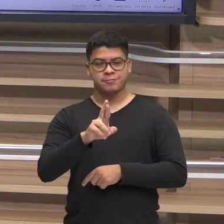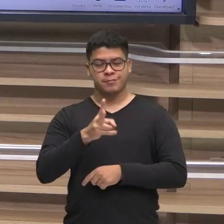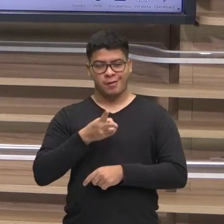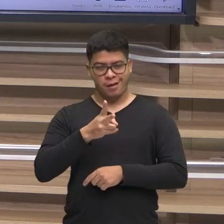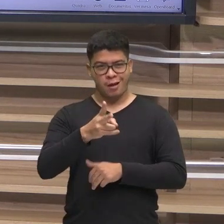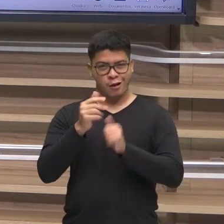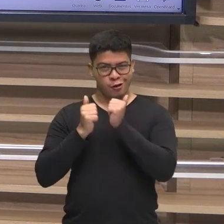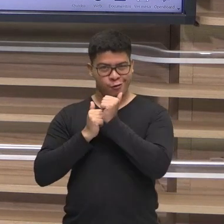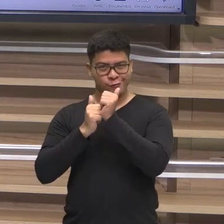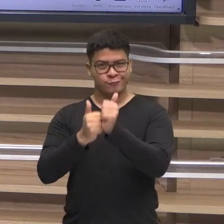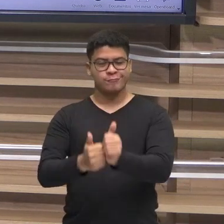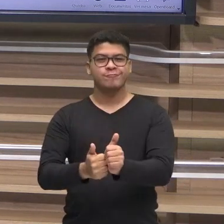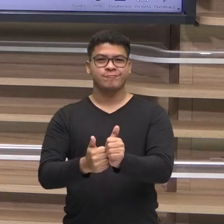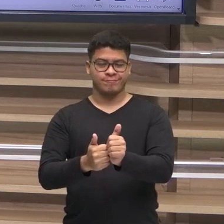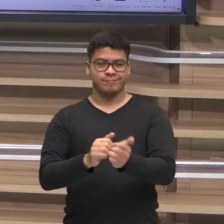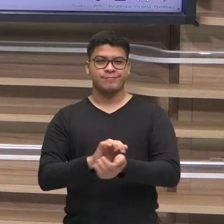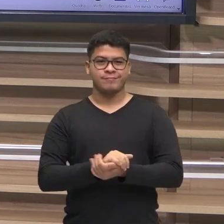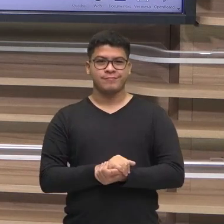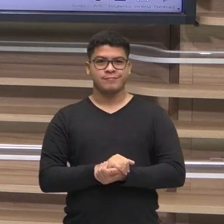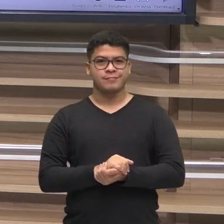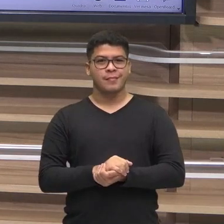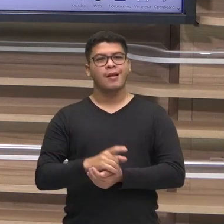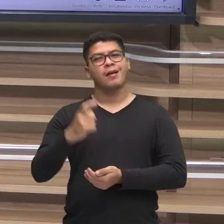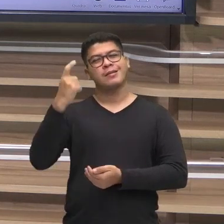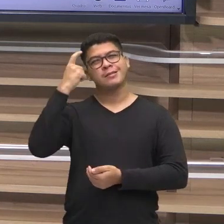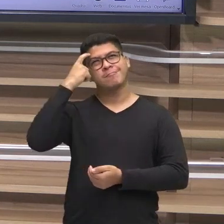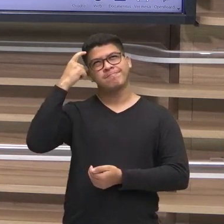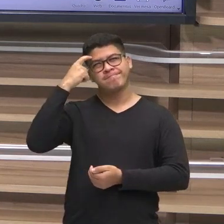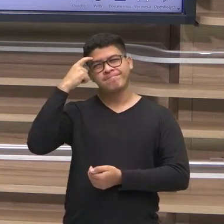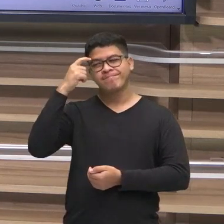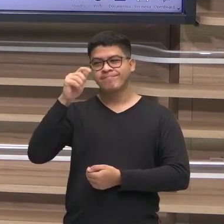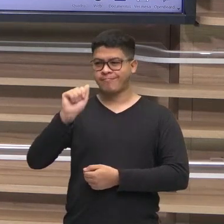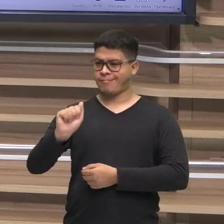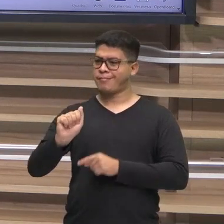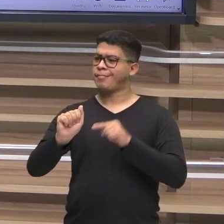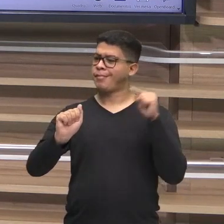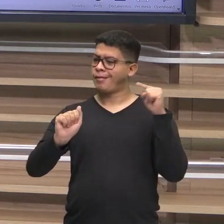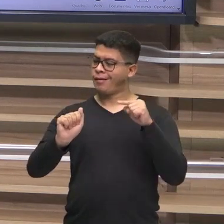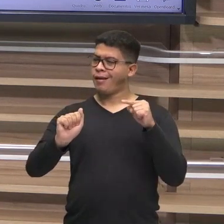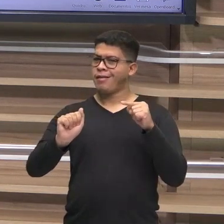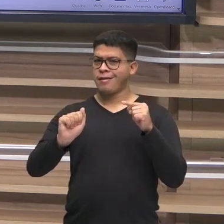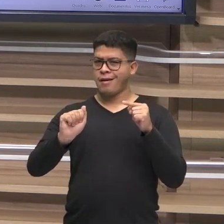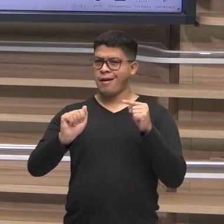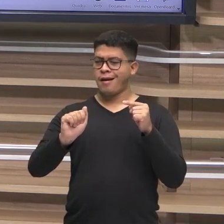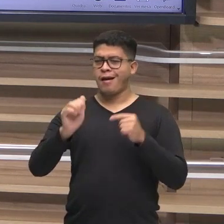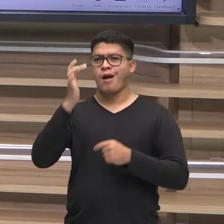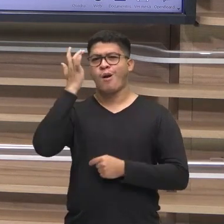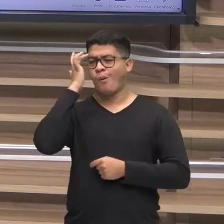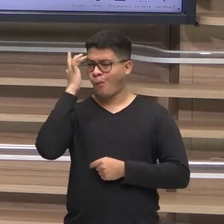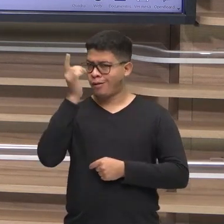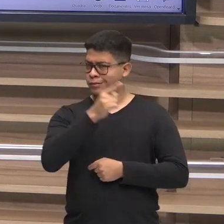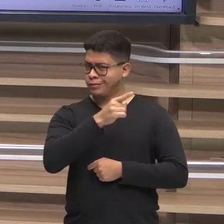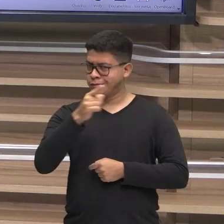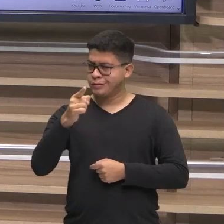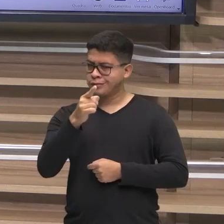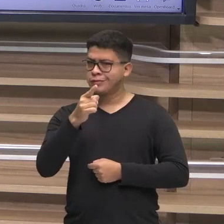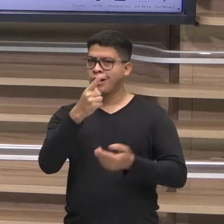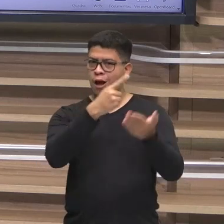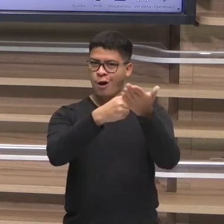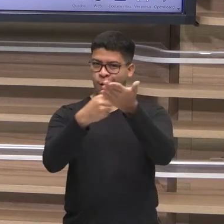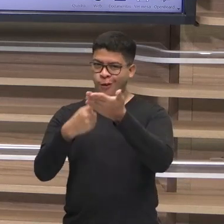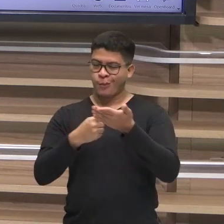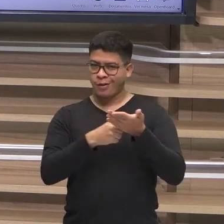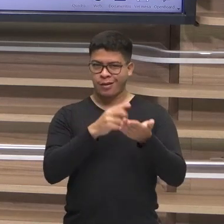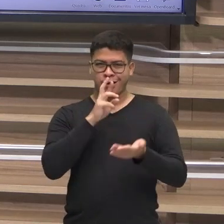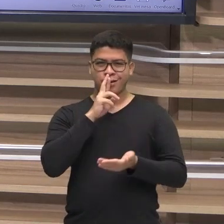aqui conosco. Também acho que é letra A. Meninas, vocês combinaram a resposta, foi? Letra A, tem